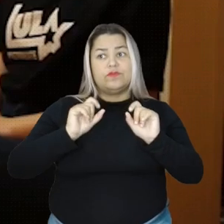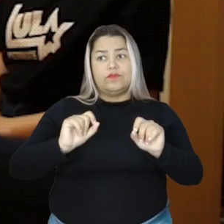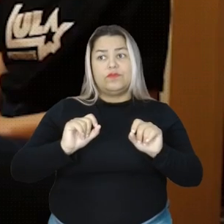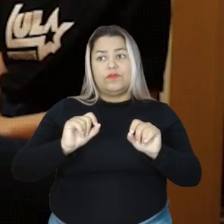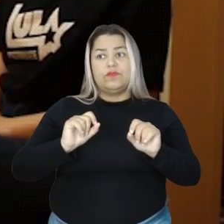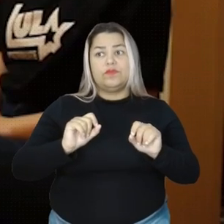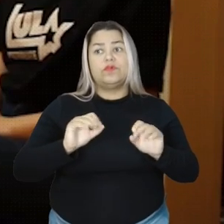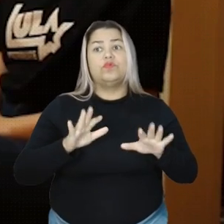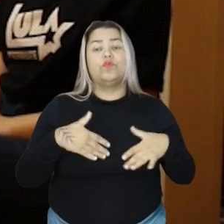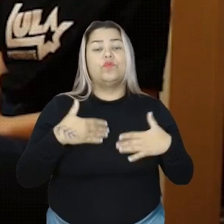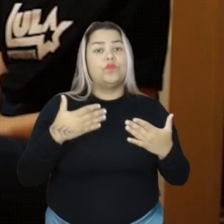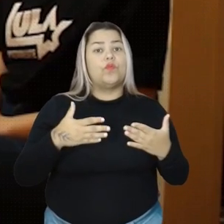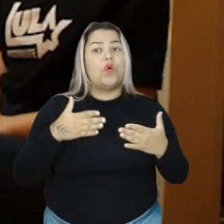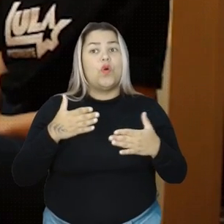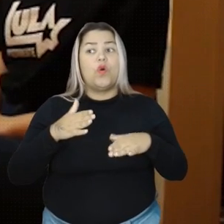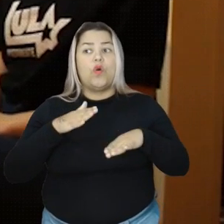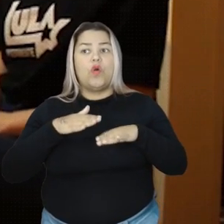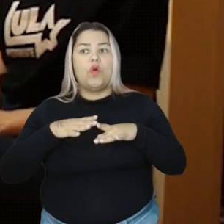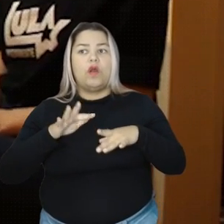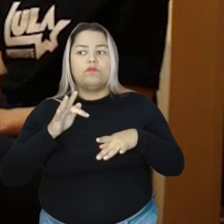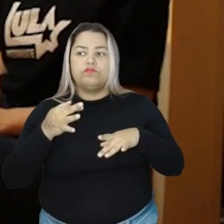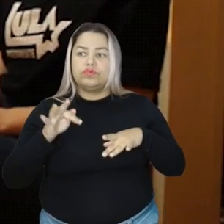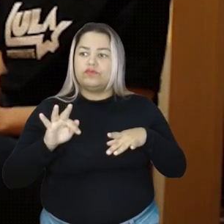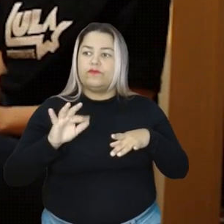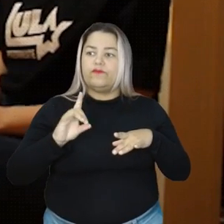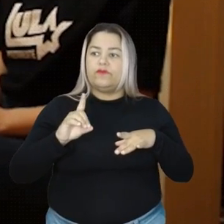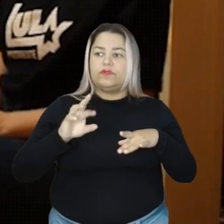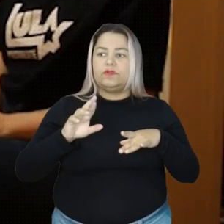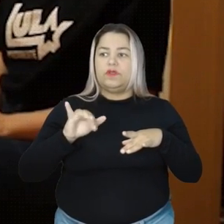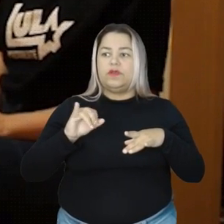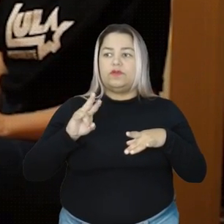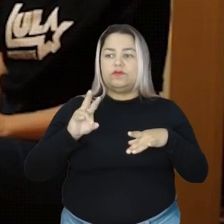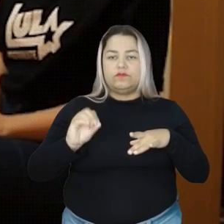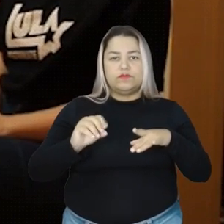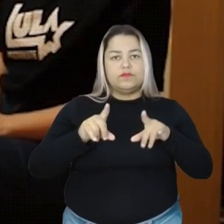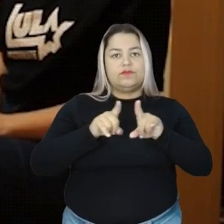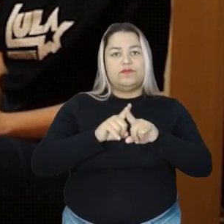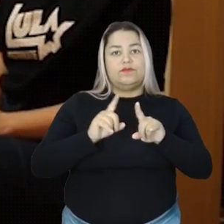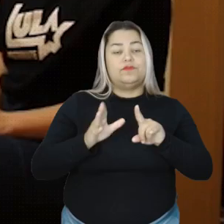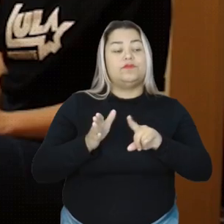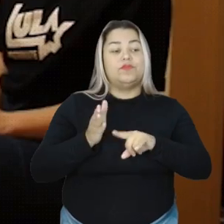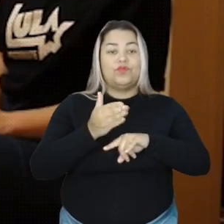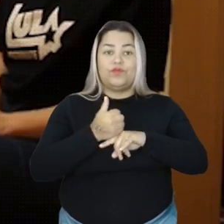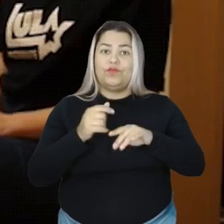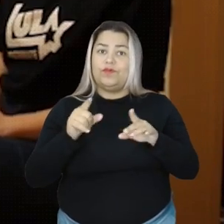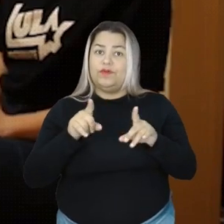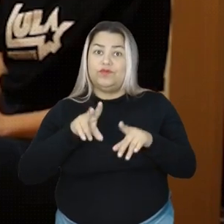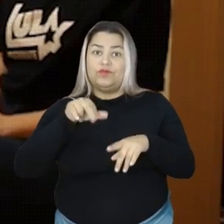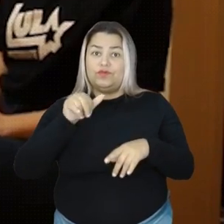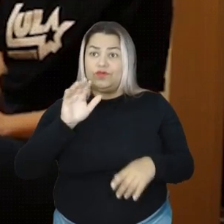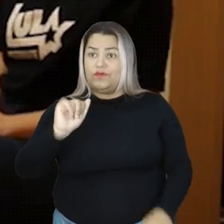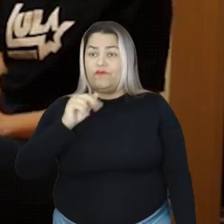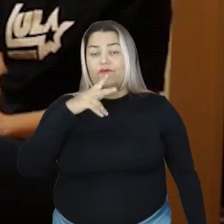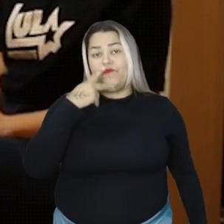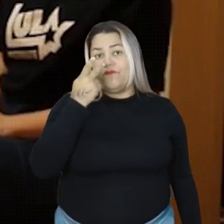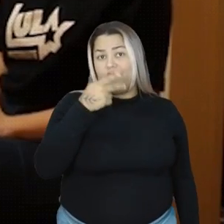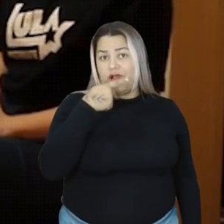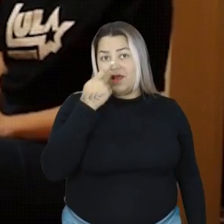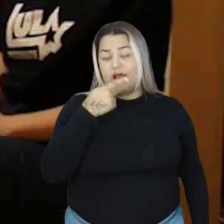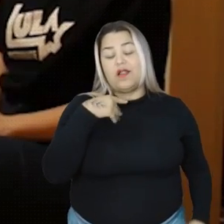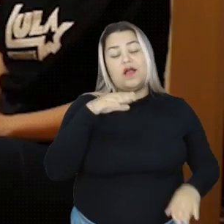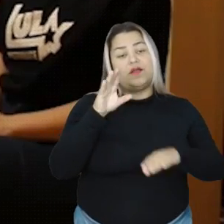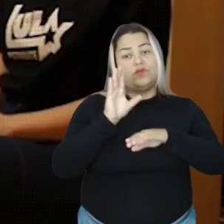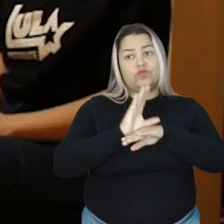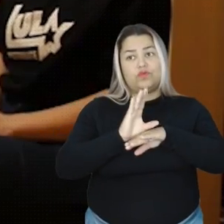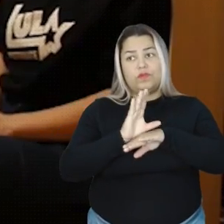no pacto federativo, que antes era parte do pacto, mas nunca foi citado na